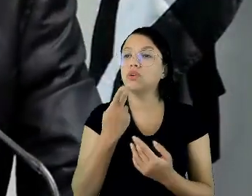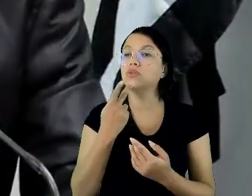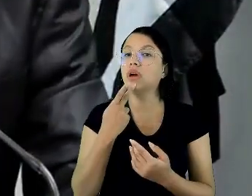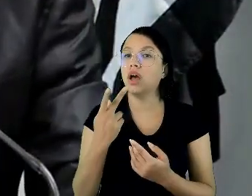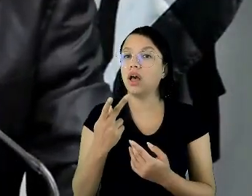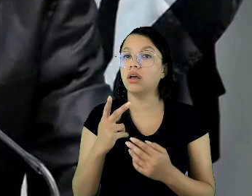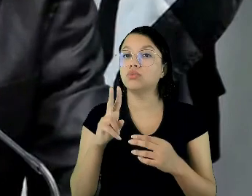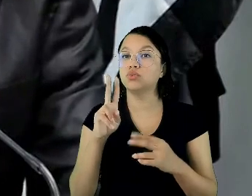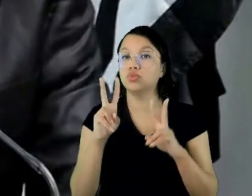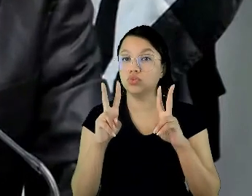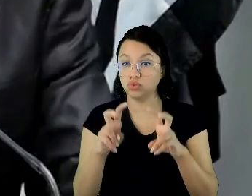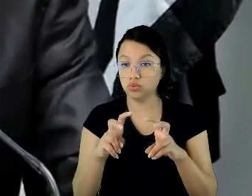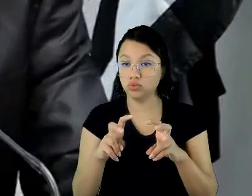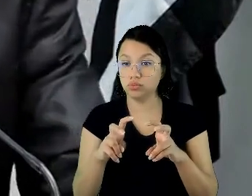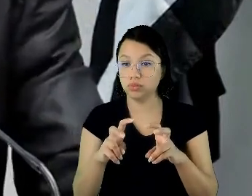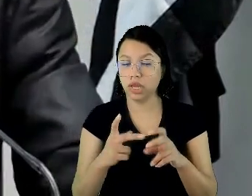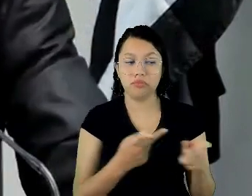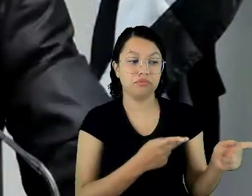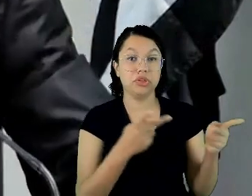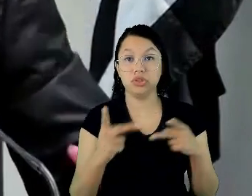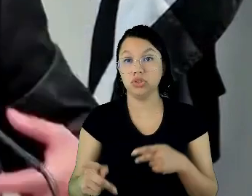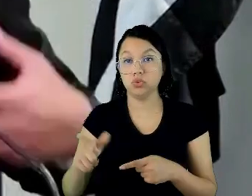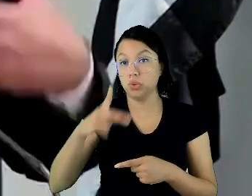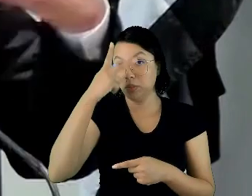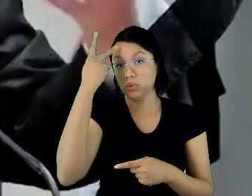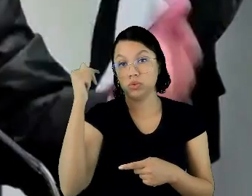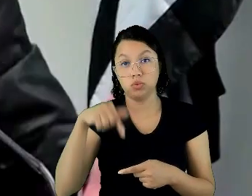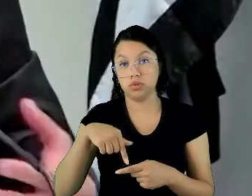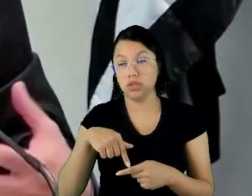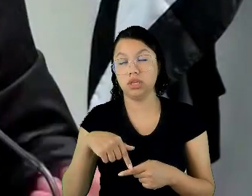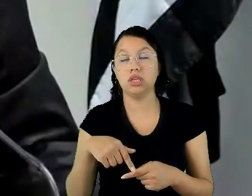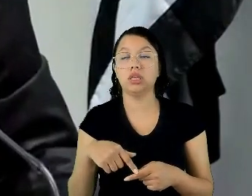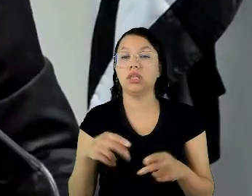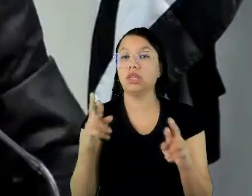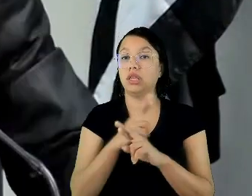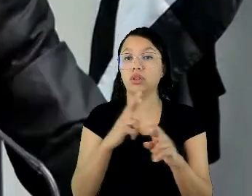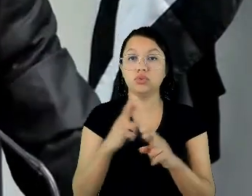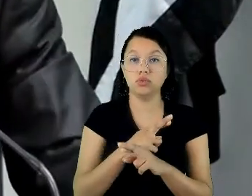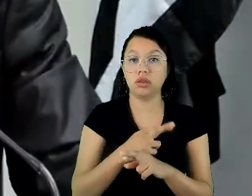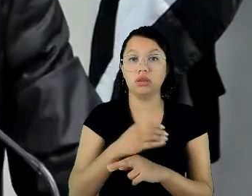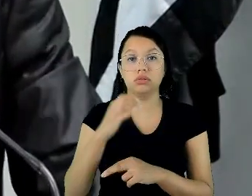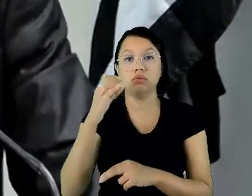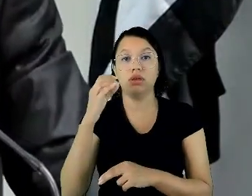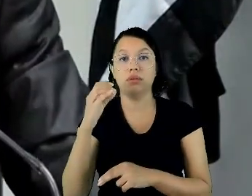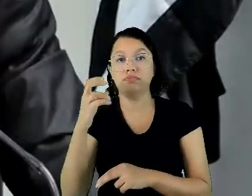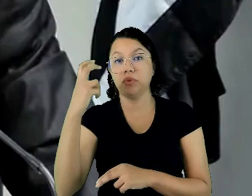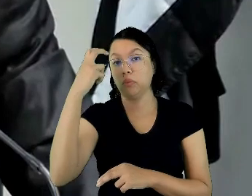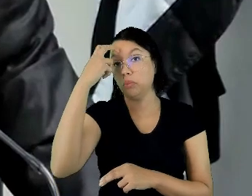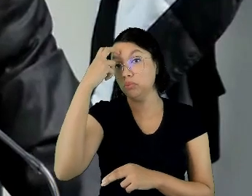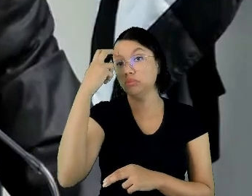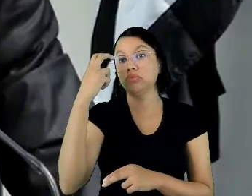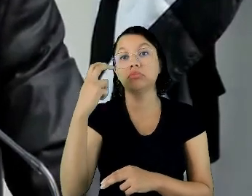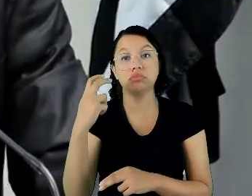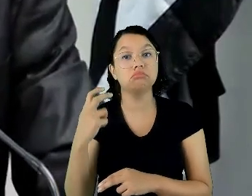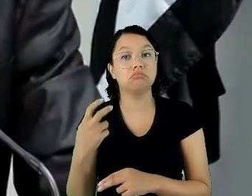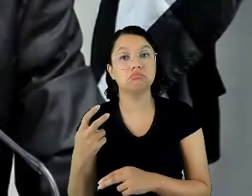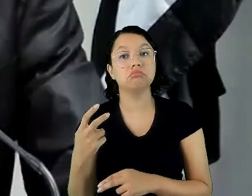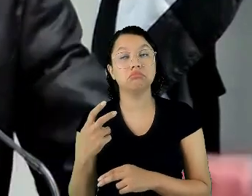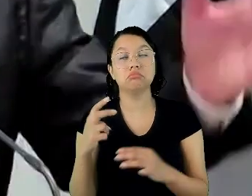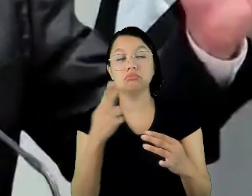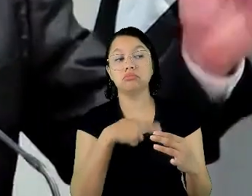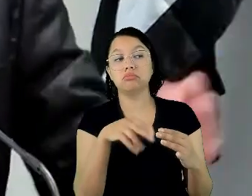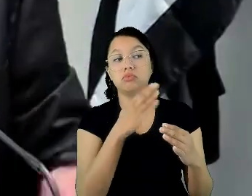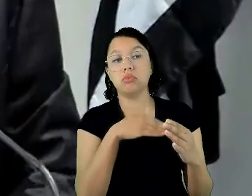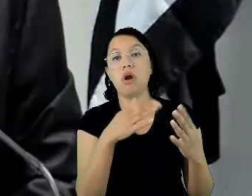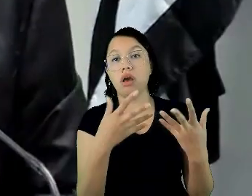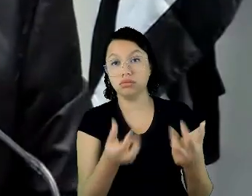aceitou, do intercâmbio cultural, todo mundo aceitou. Então, eu penso que isso vai ser muito proveitoso para os 4 países. Muito